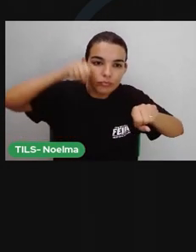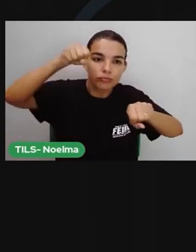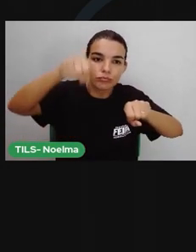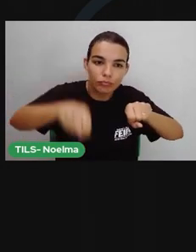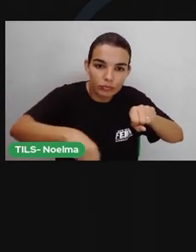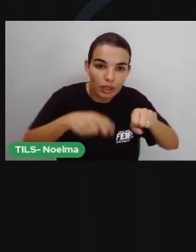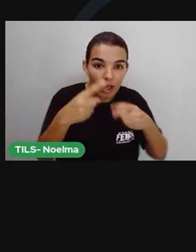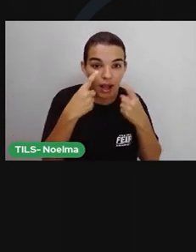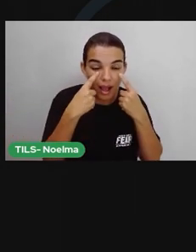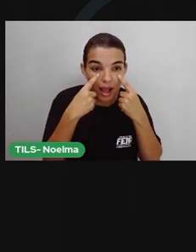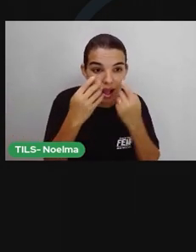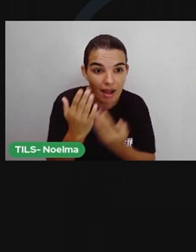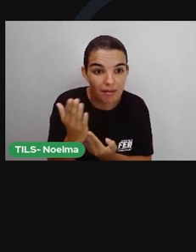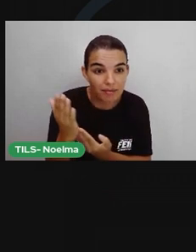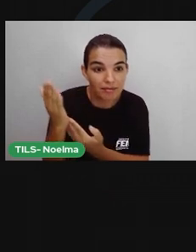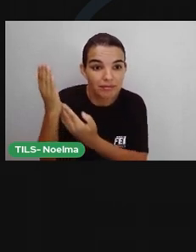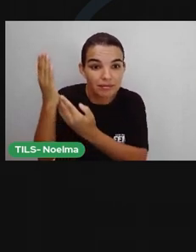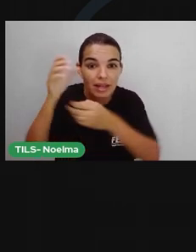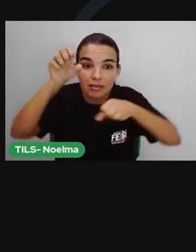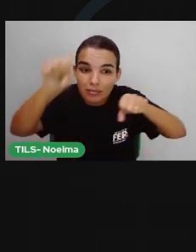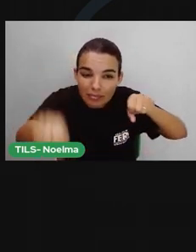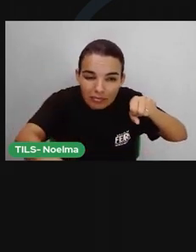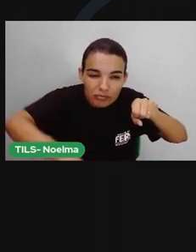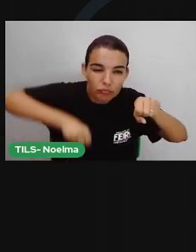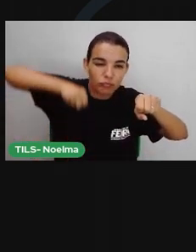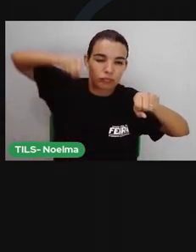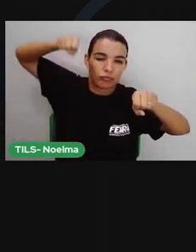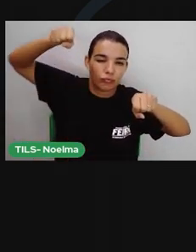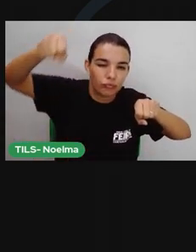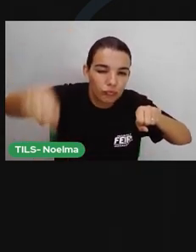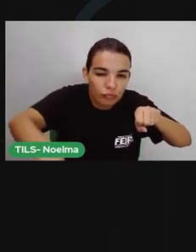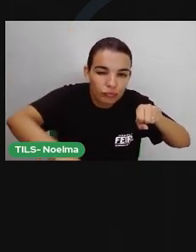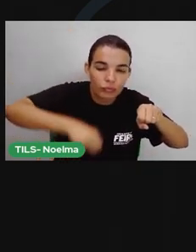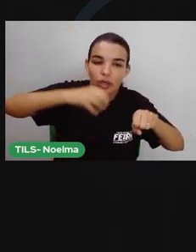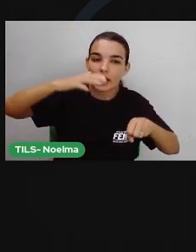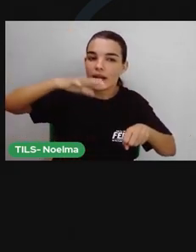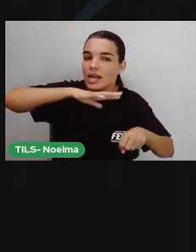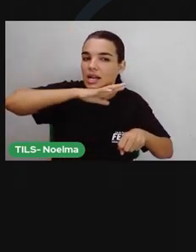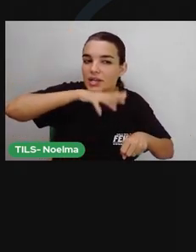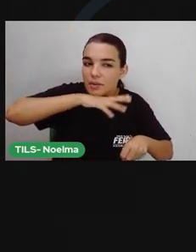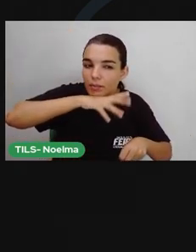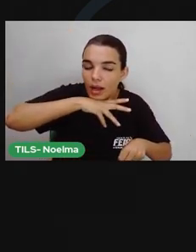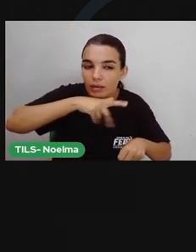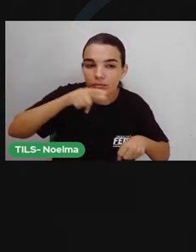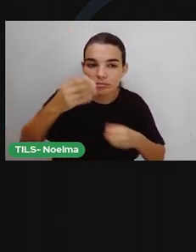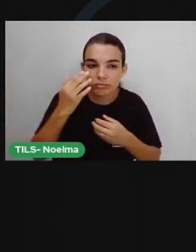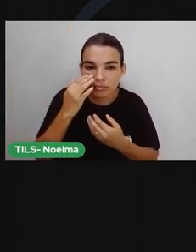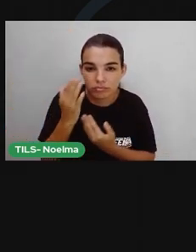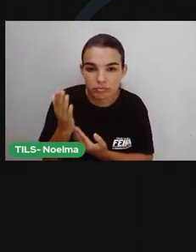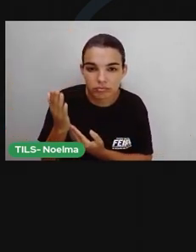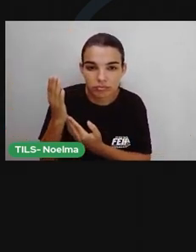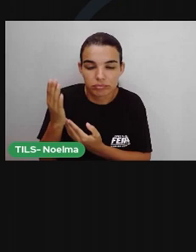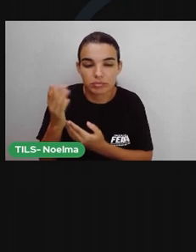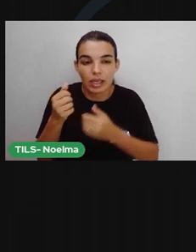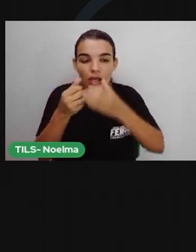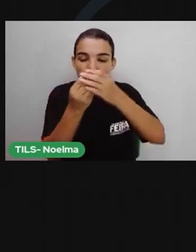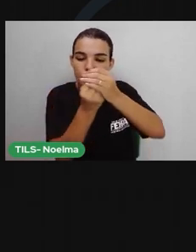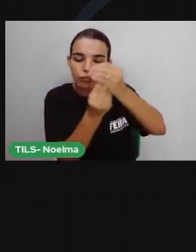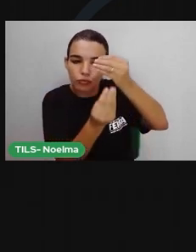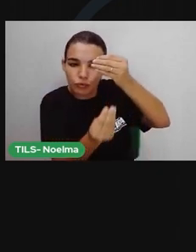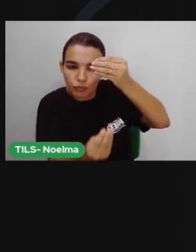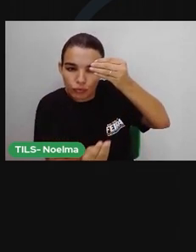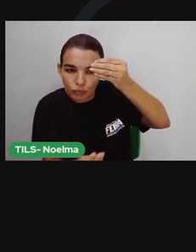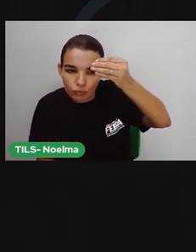moendas, grandes cilindros de madeira movidos por força animal ou hidráulica moíam a cana para extrair o caldo.